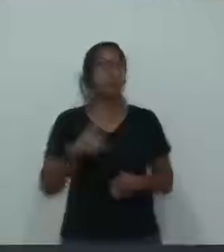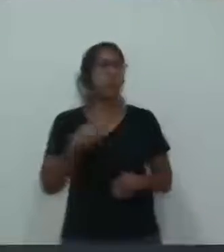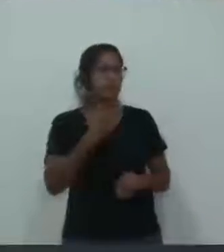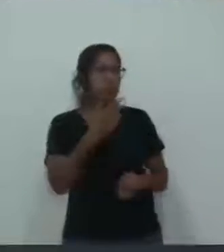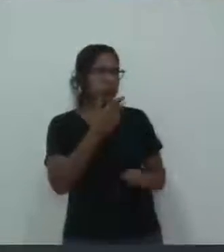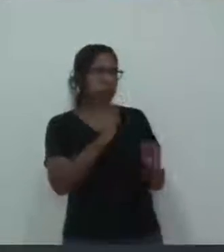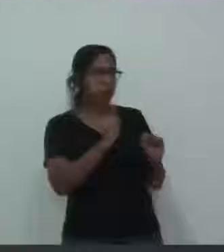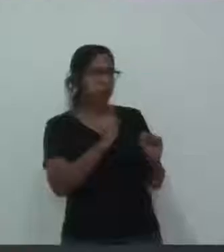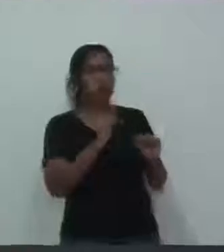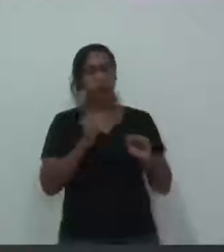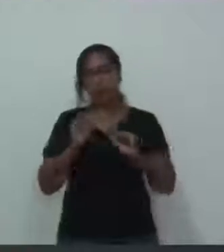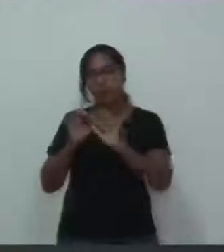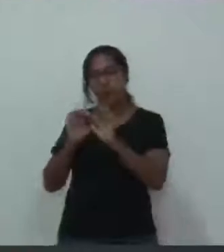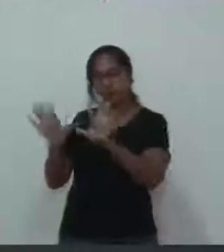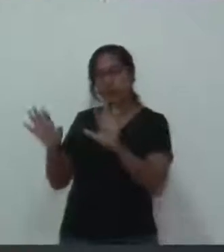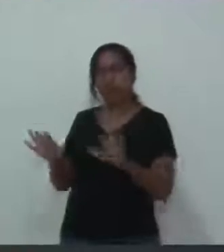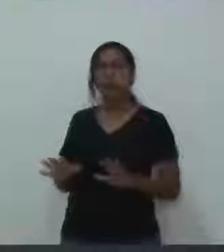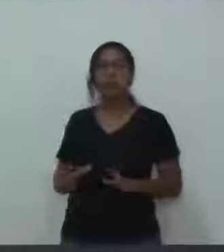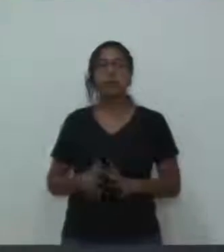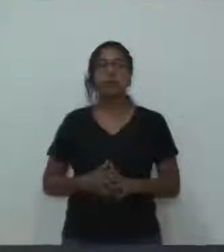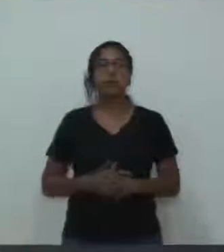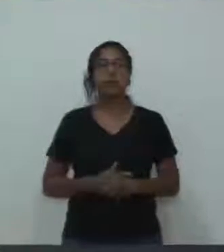Tem a palavra, vereador.